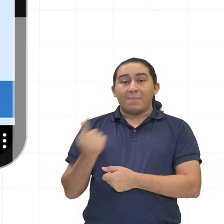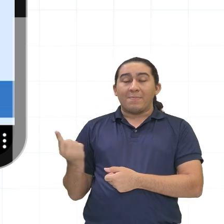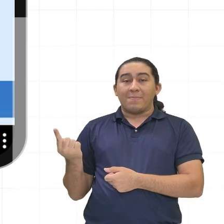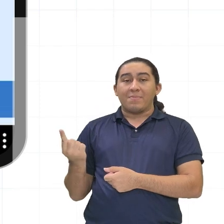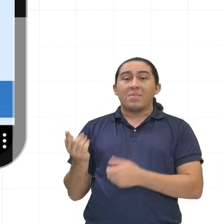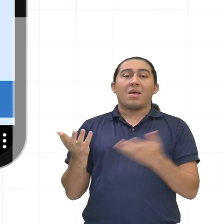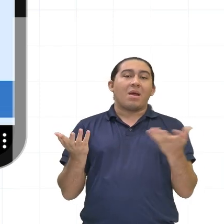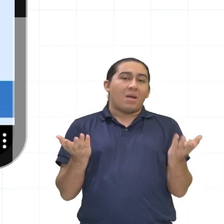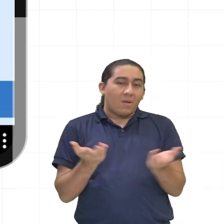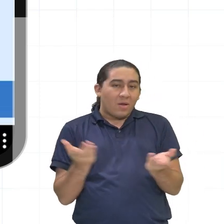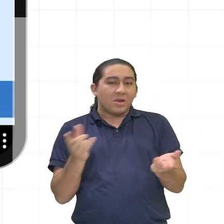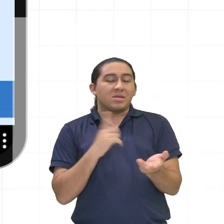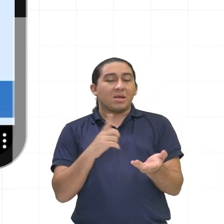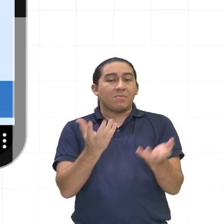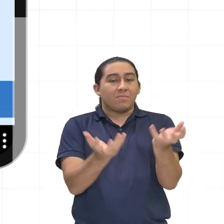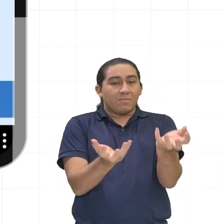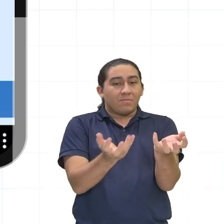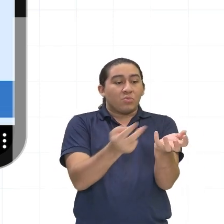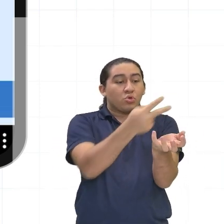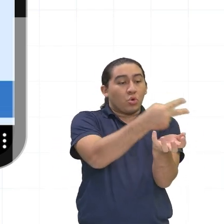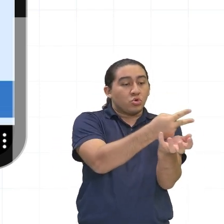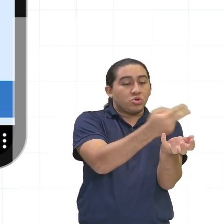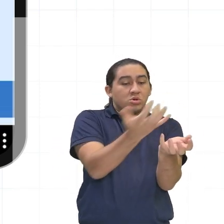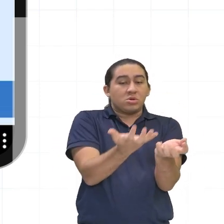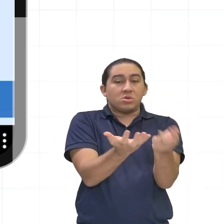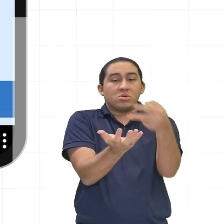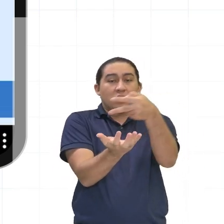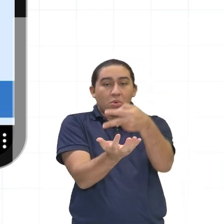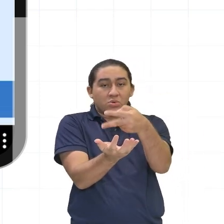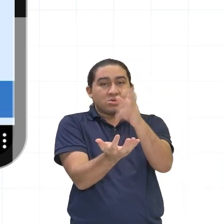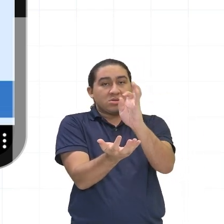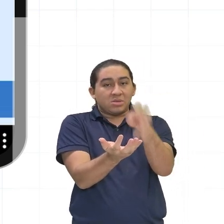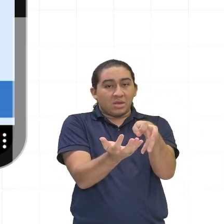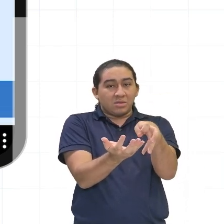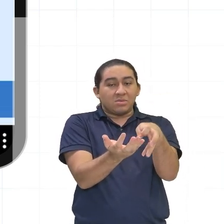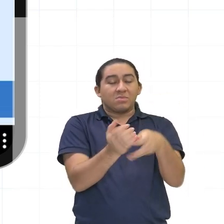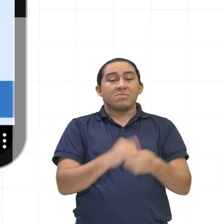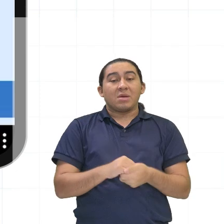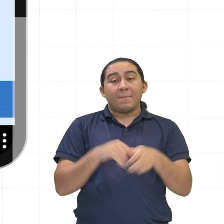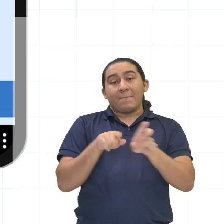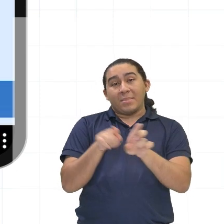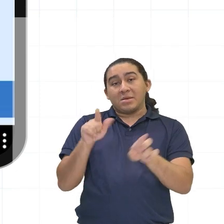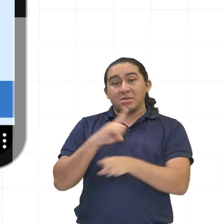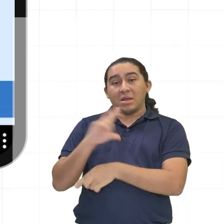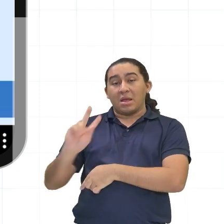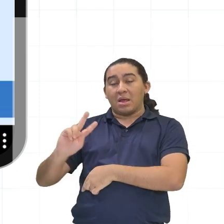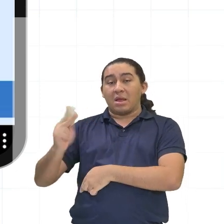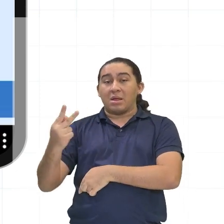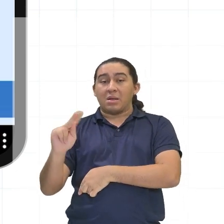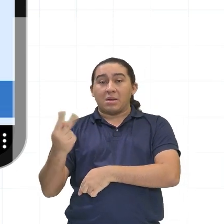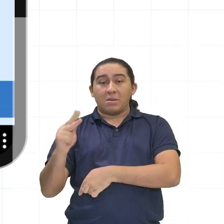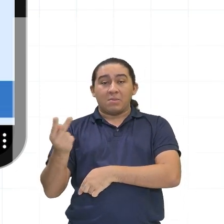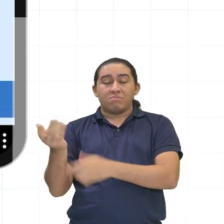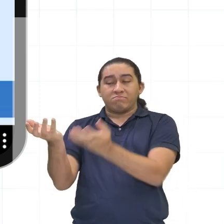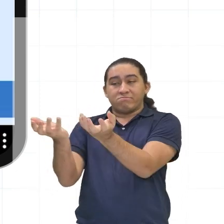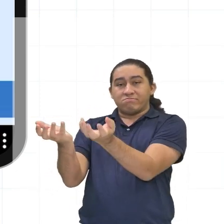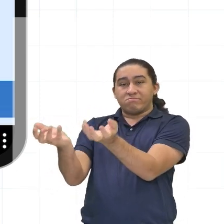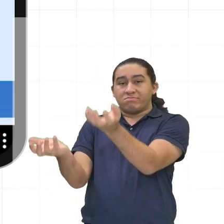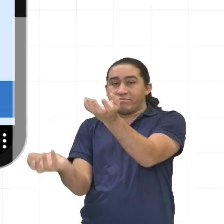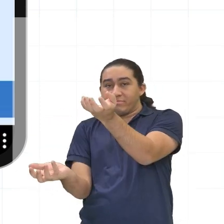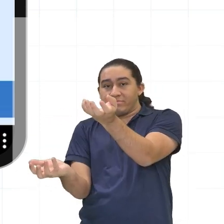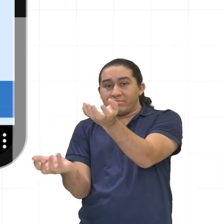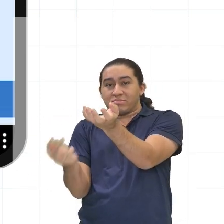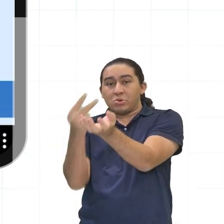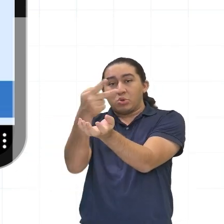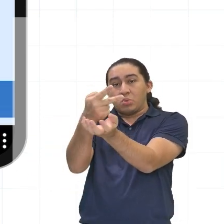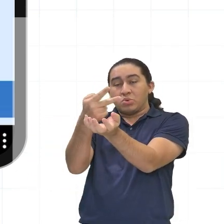tenho 2NH3. O que isso mostra? Eu tenho NH3 e NH3. Ou seja, são 2 N's que eu